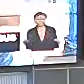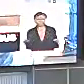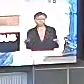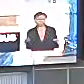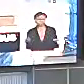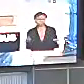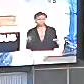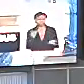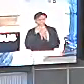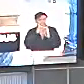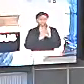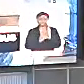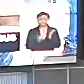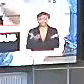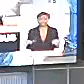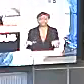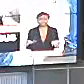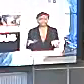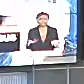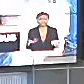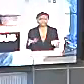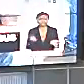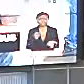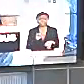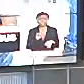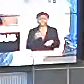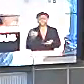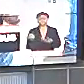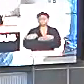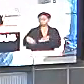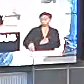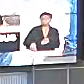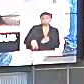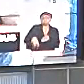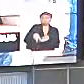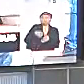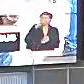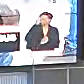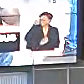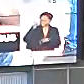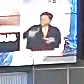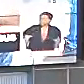performance como todos aqui que são usuários de cadeiras sab